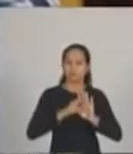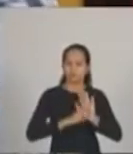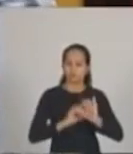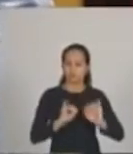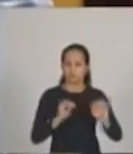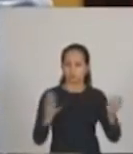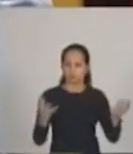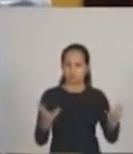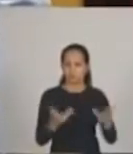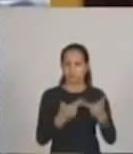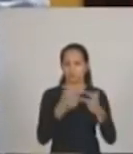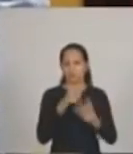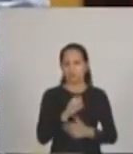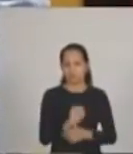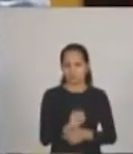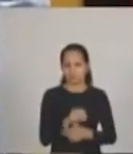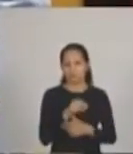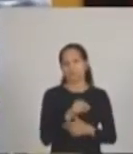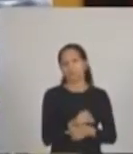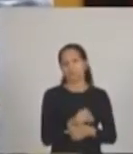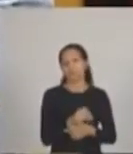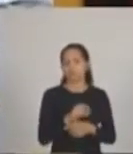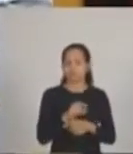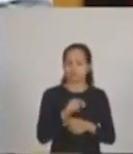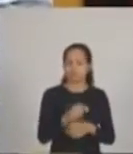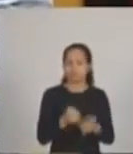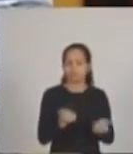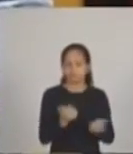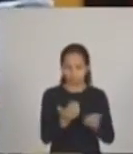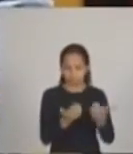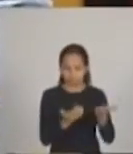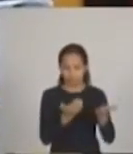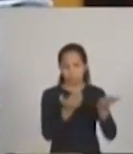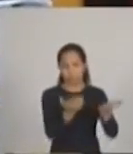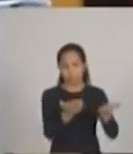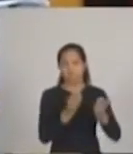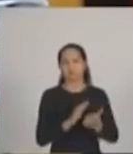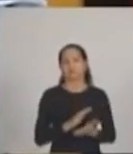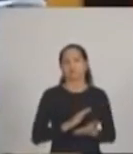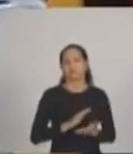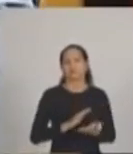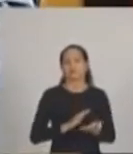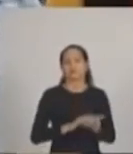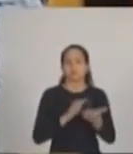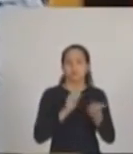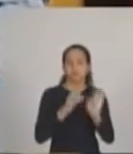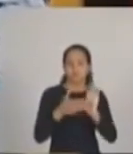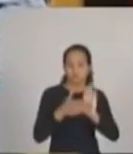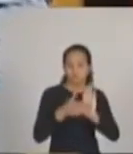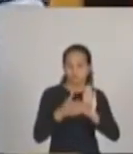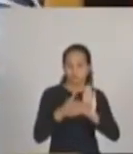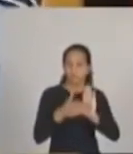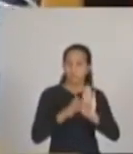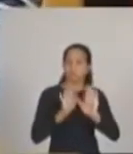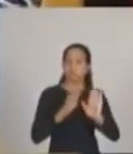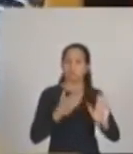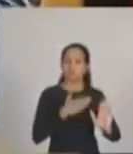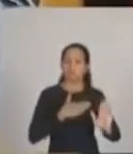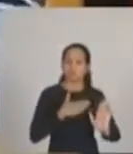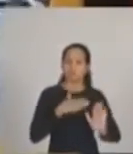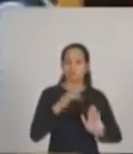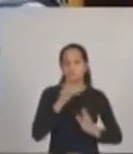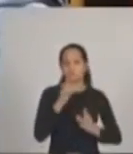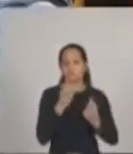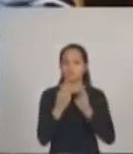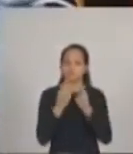Qualificar S, eu gostaria de fazer entrega às mãos de Vossa Excelência. Eu transformei em indicação, mas gostaria que no